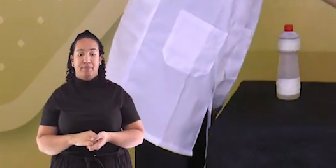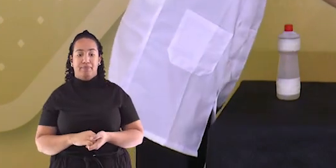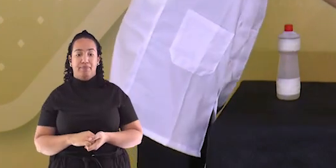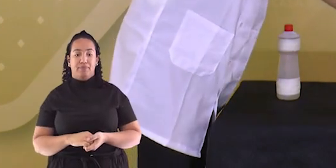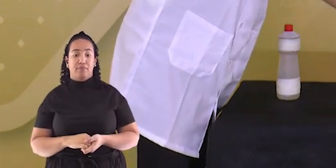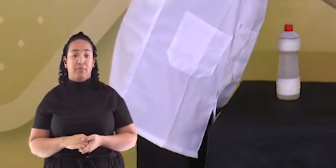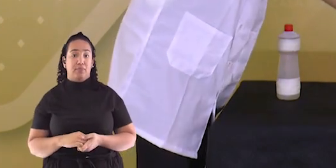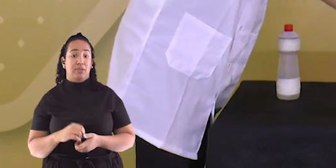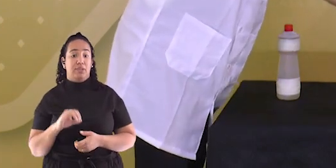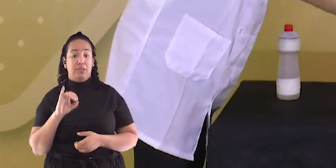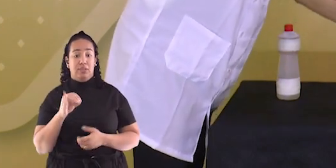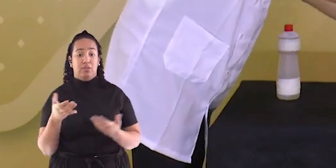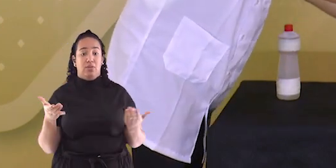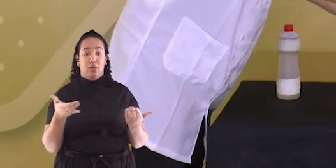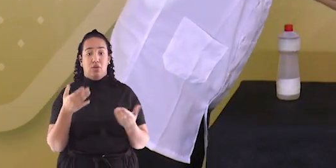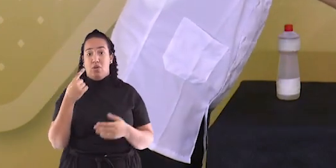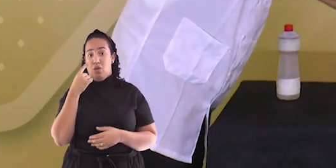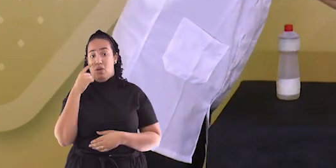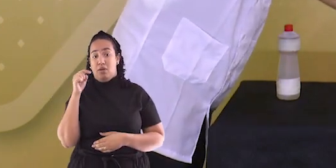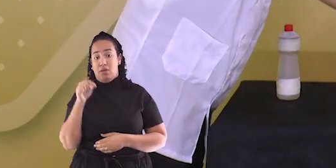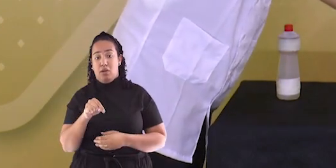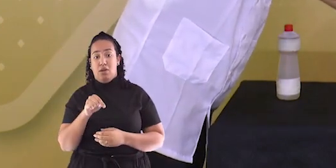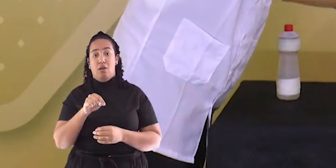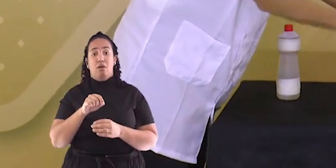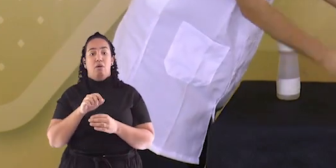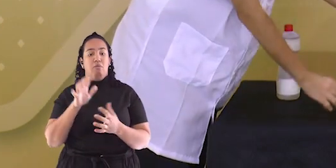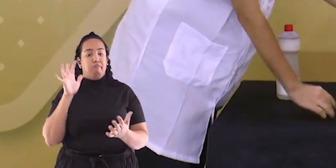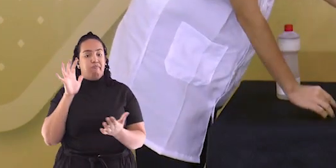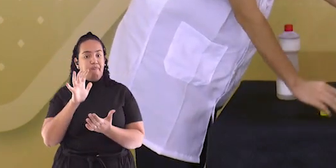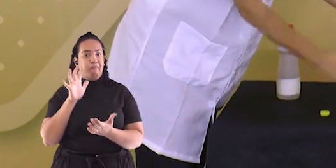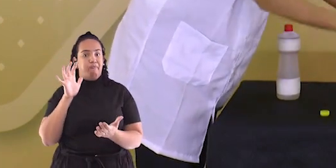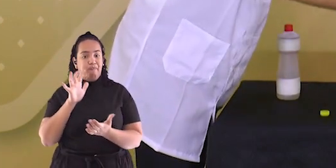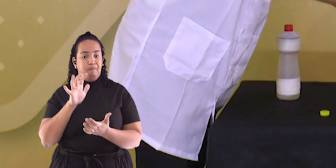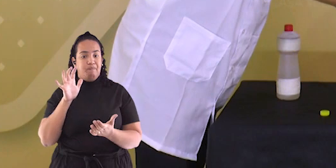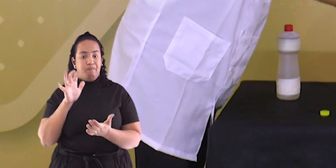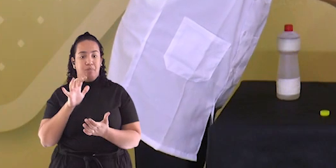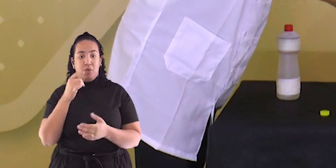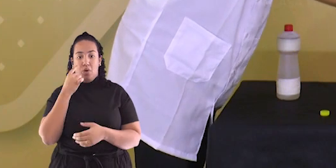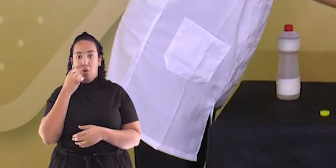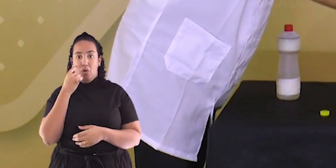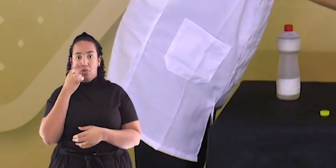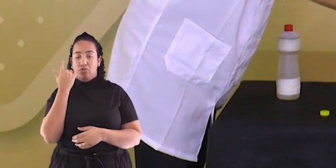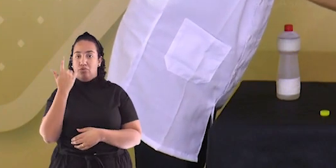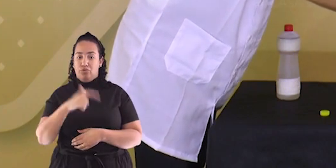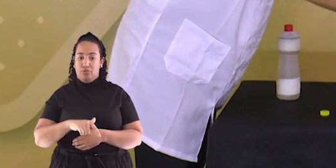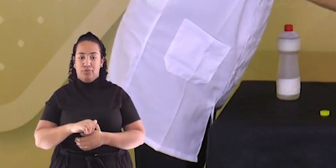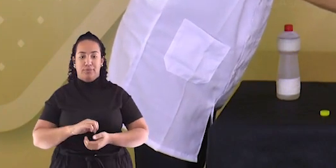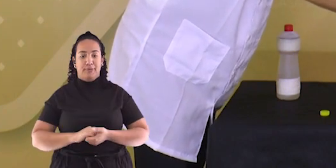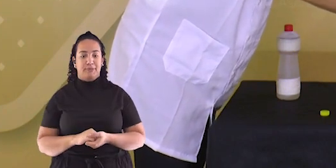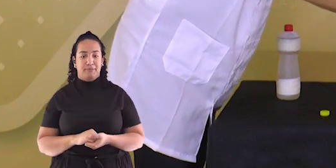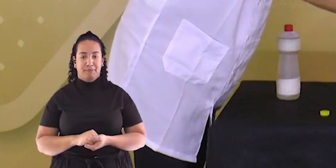aumentar a pressão dentro da garrafa, a nossa nuvem vai sumir outra vez. Deem uma olhada.